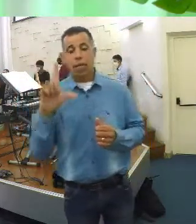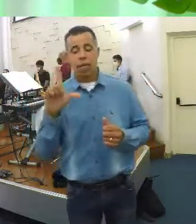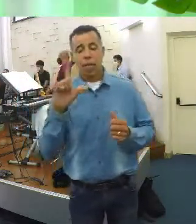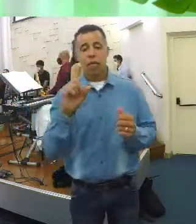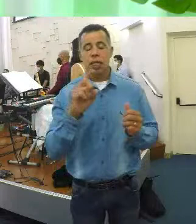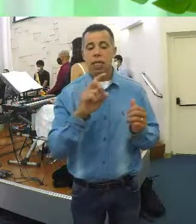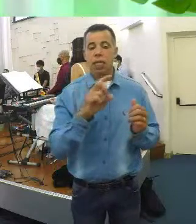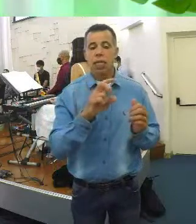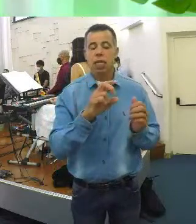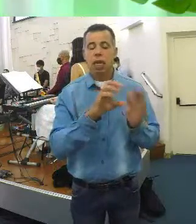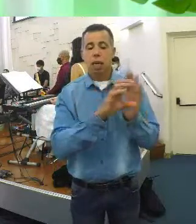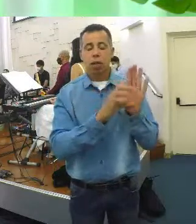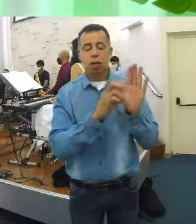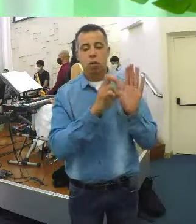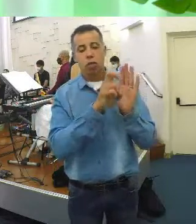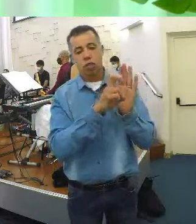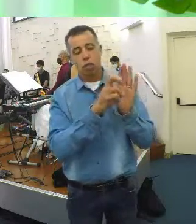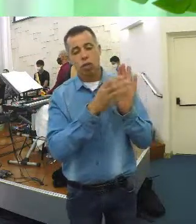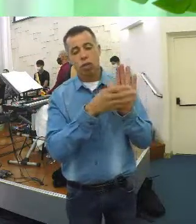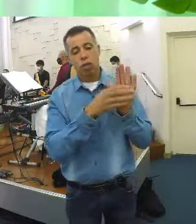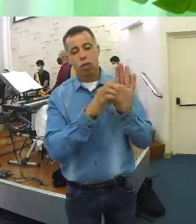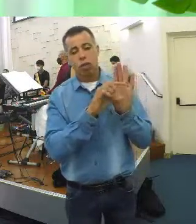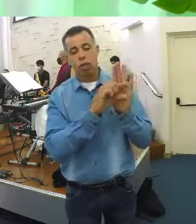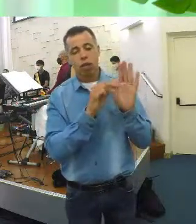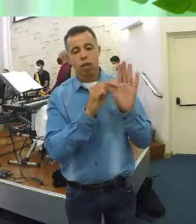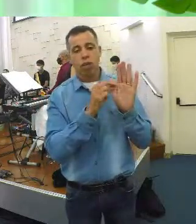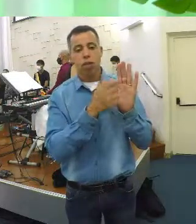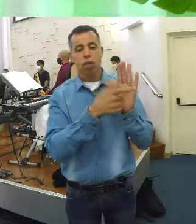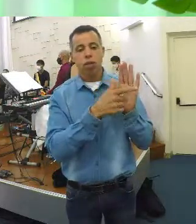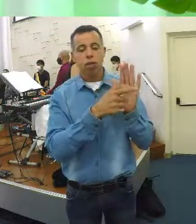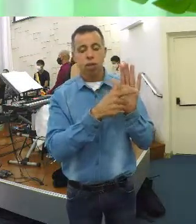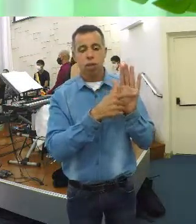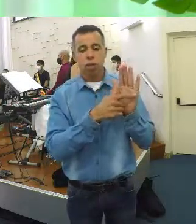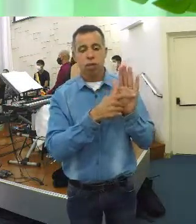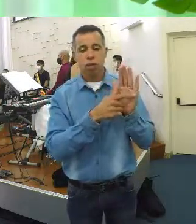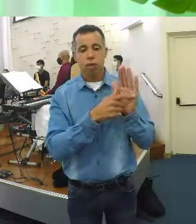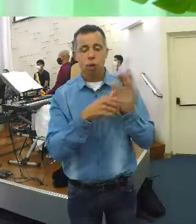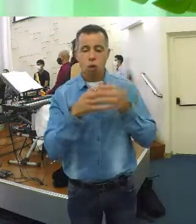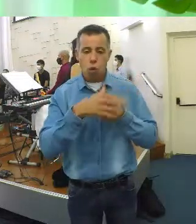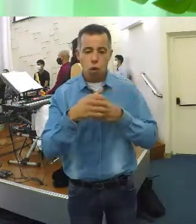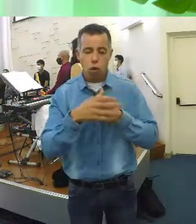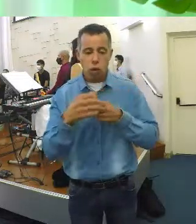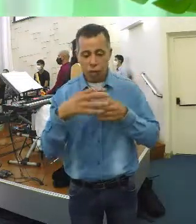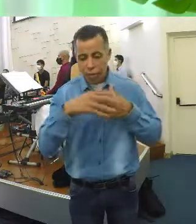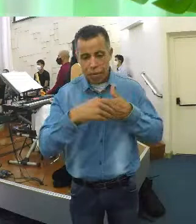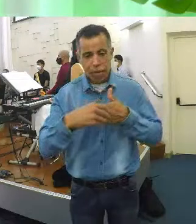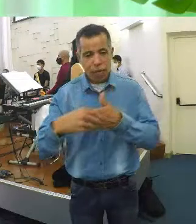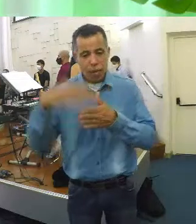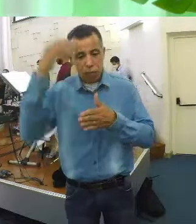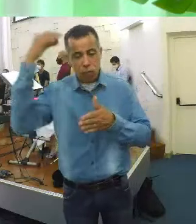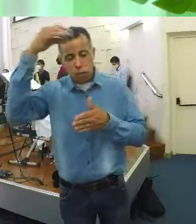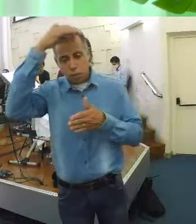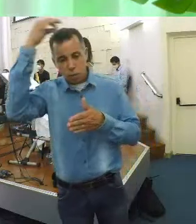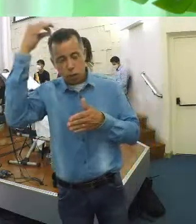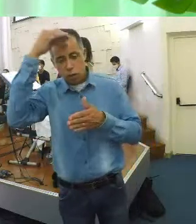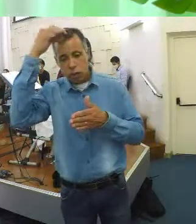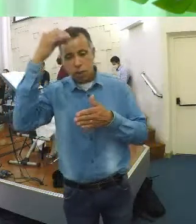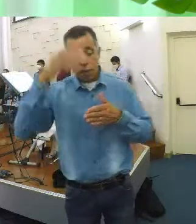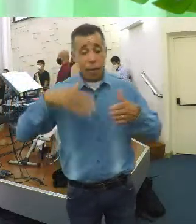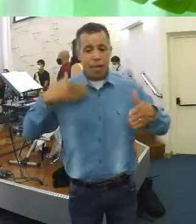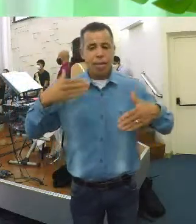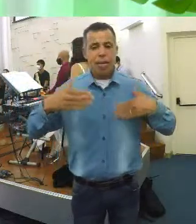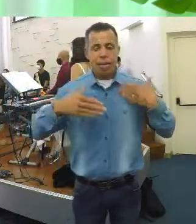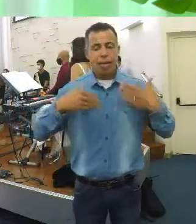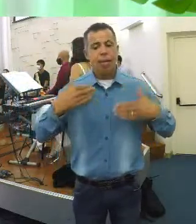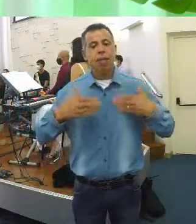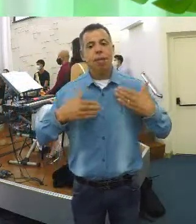Espírito, aquilo que é visto em quem é selado e dirigido, consolado pelo Espírito. O fruto do Espírito é também a alegria. É claro